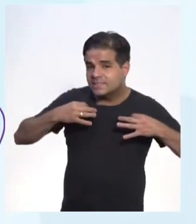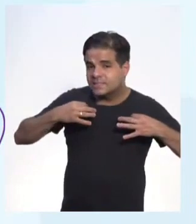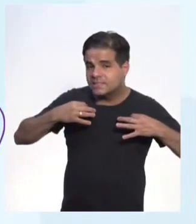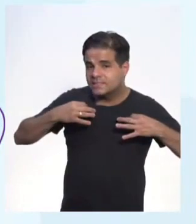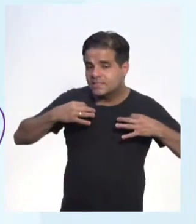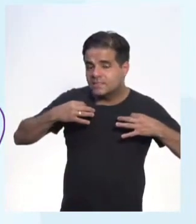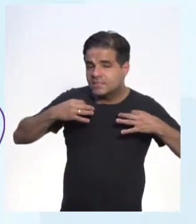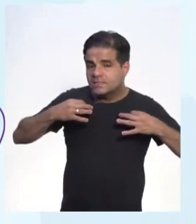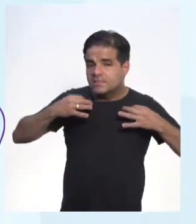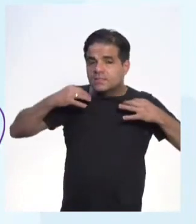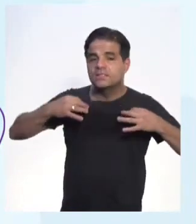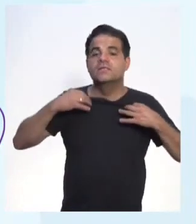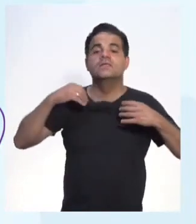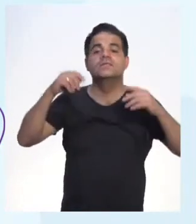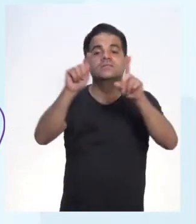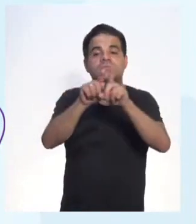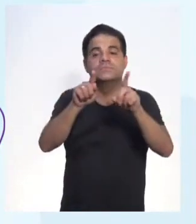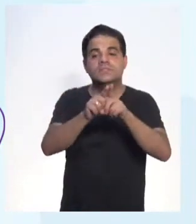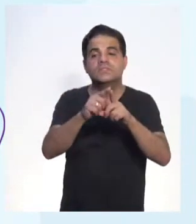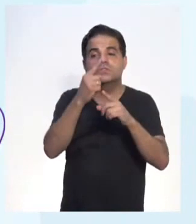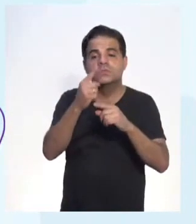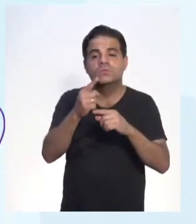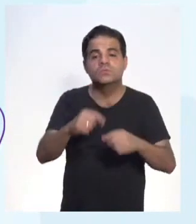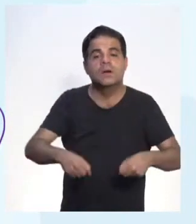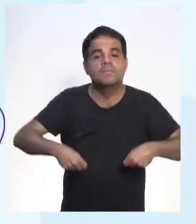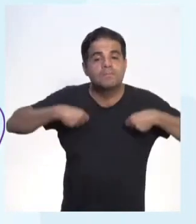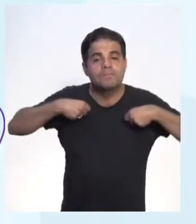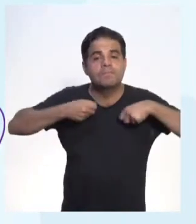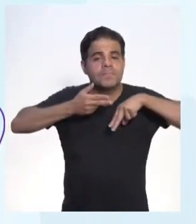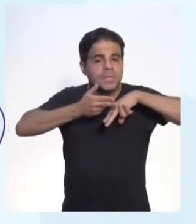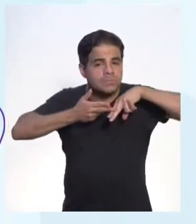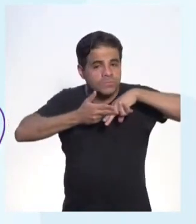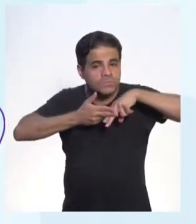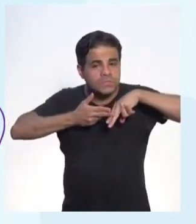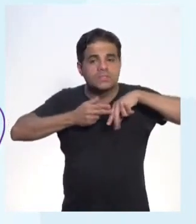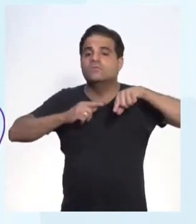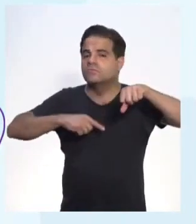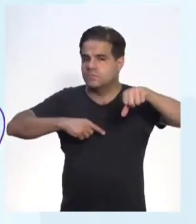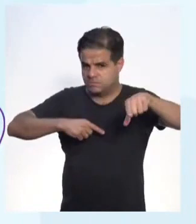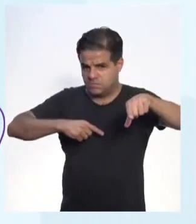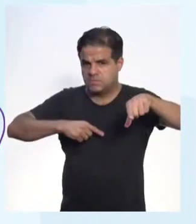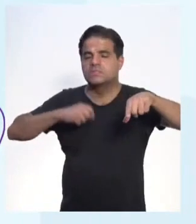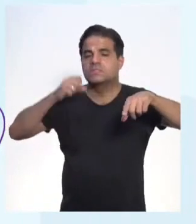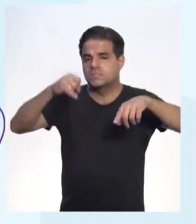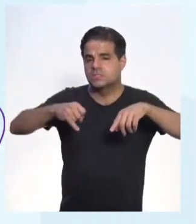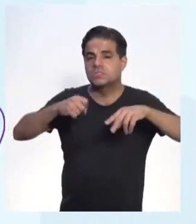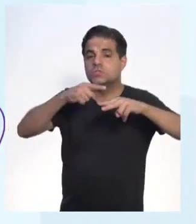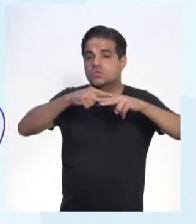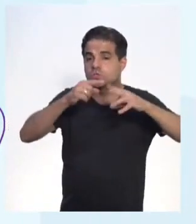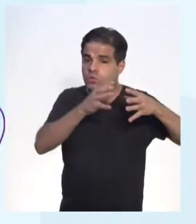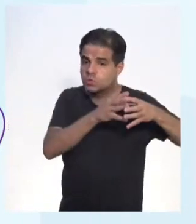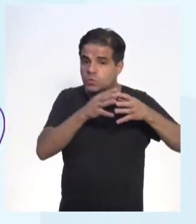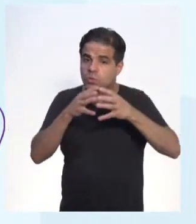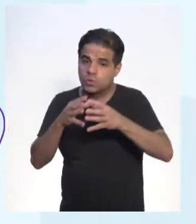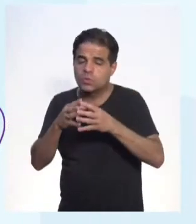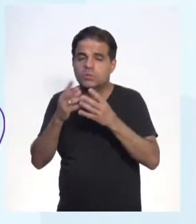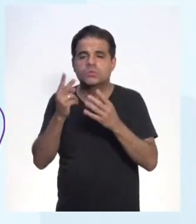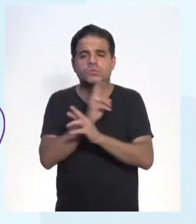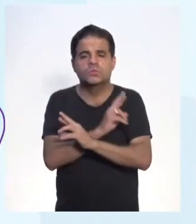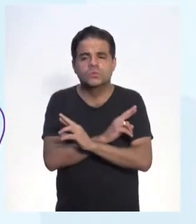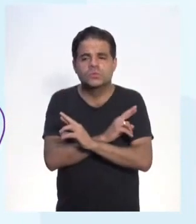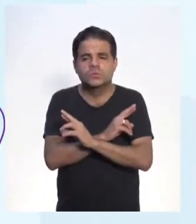e uma bermuda? Então, você tem, sim, 2 conjuntos distintos.